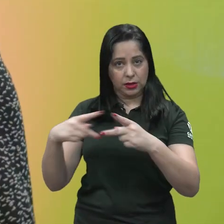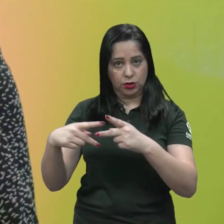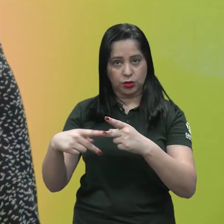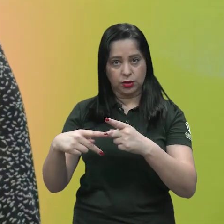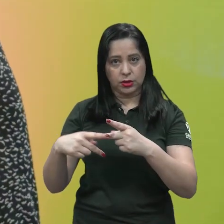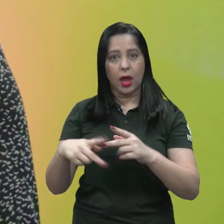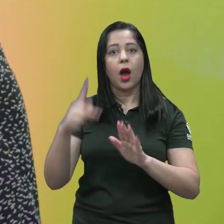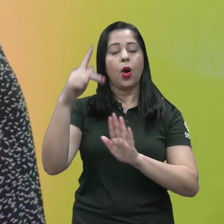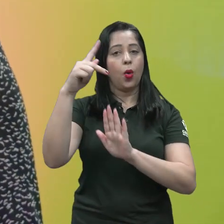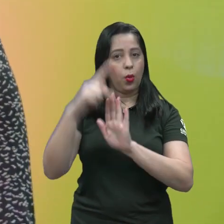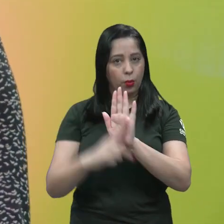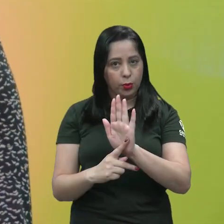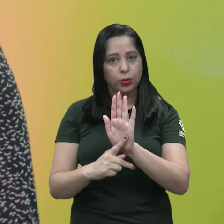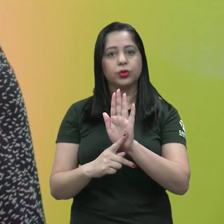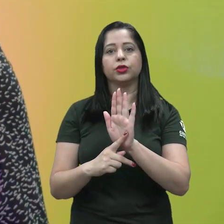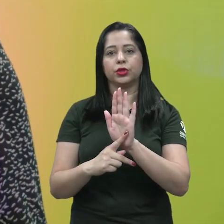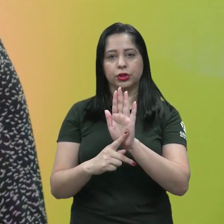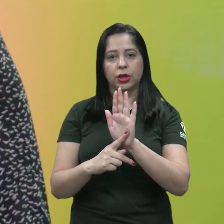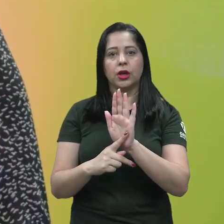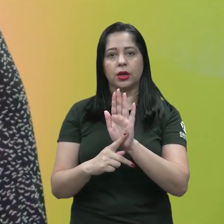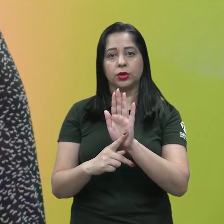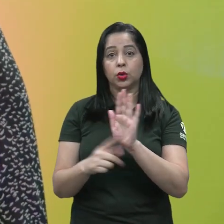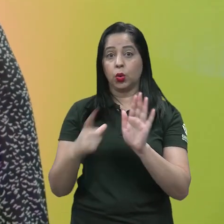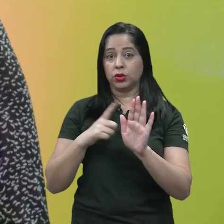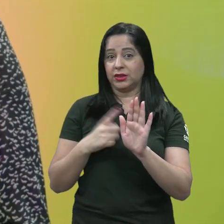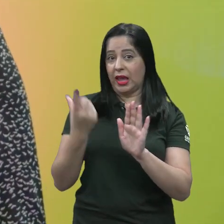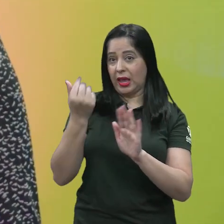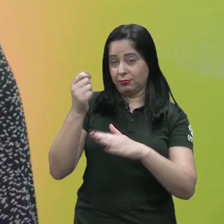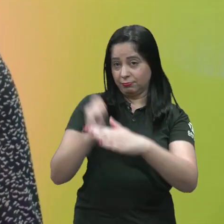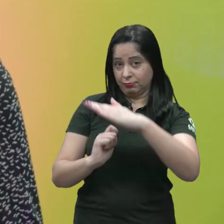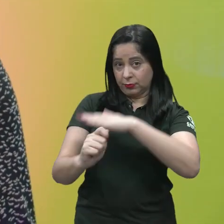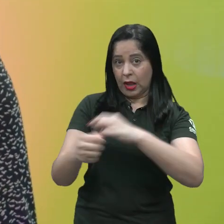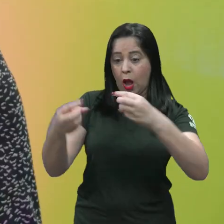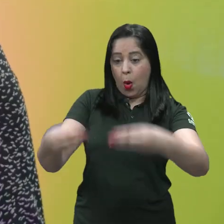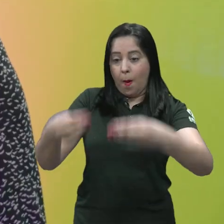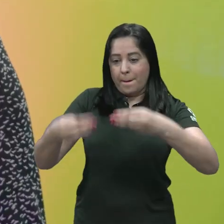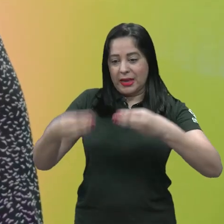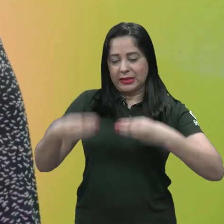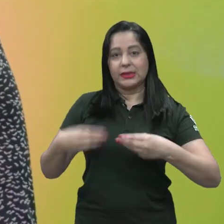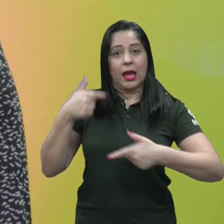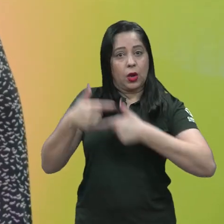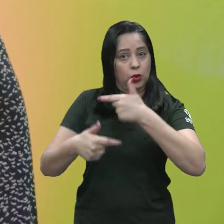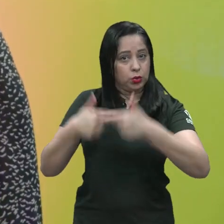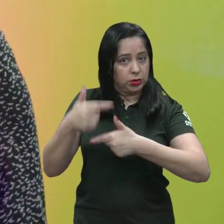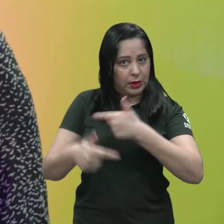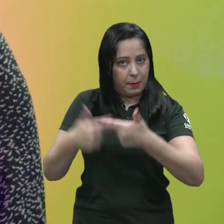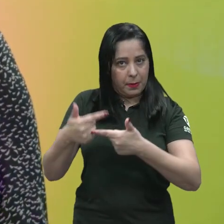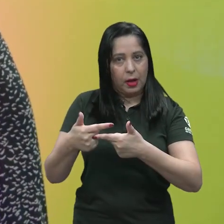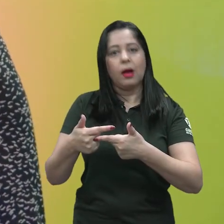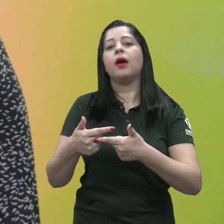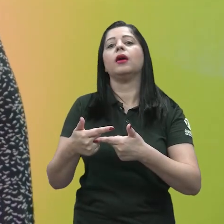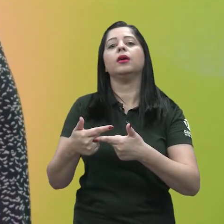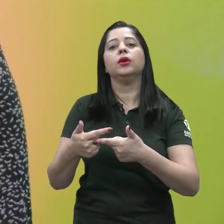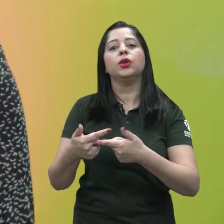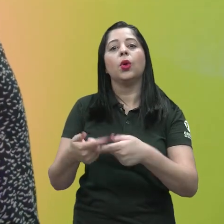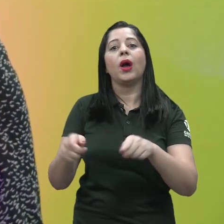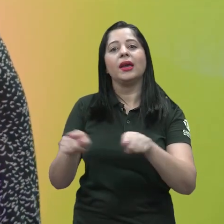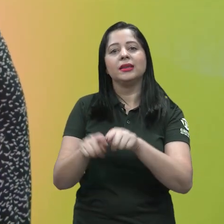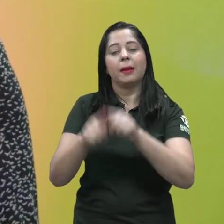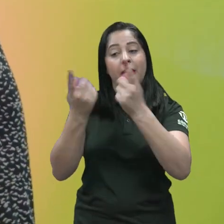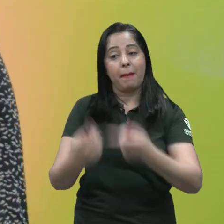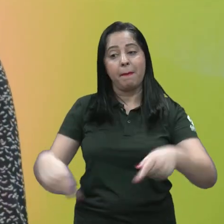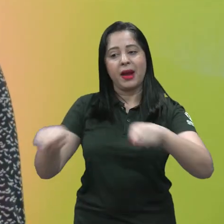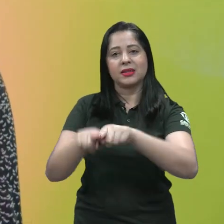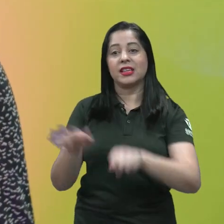foi um projeto de extensão financiado pelo Ministério Público do Trabalho, também com parceria com a Universidade